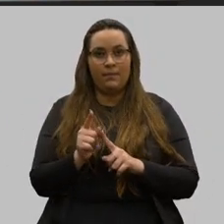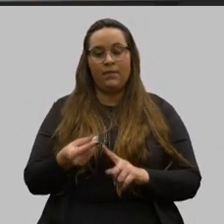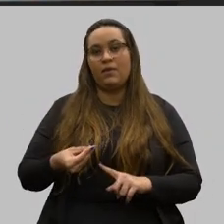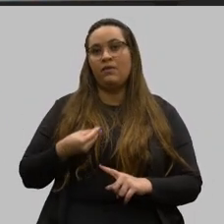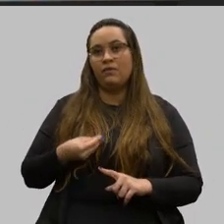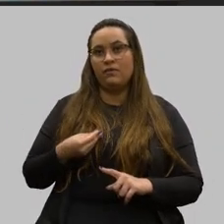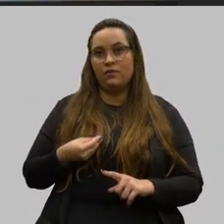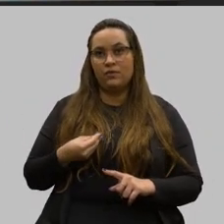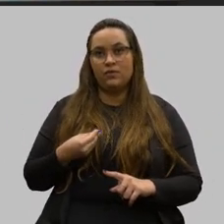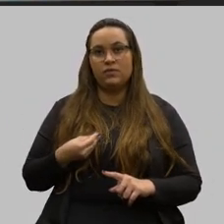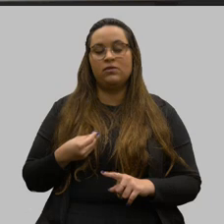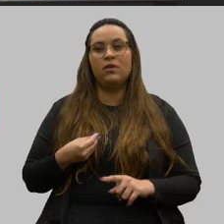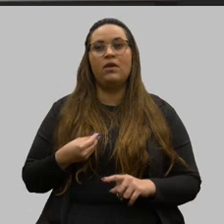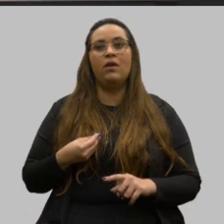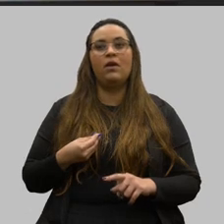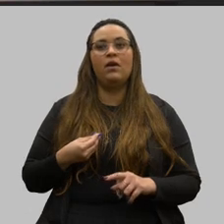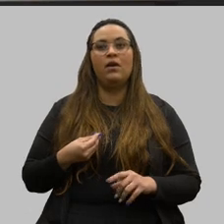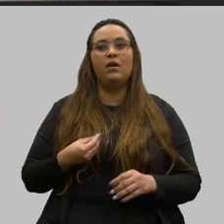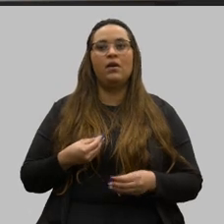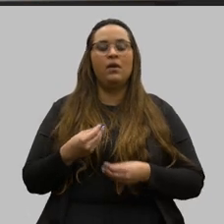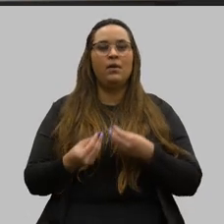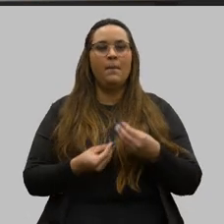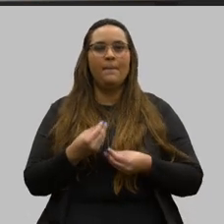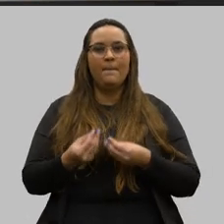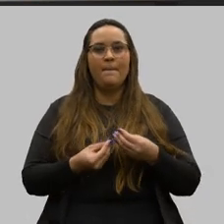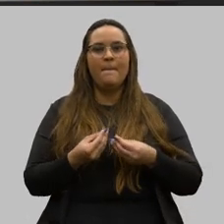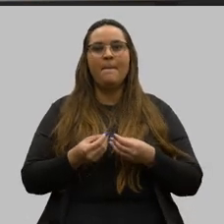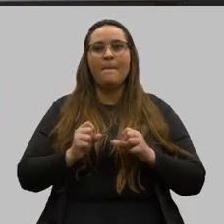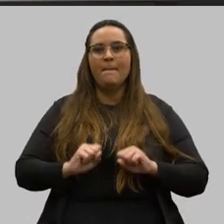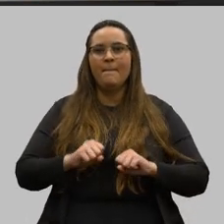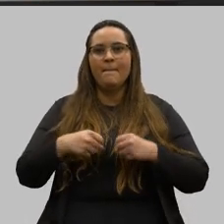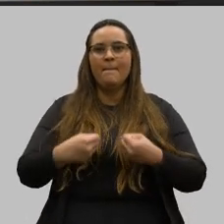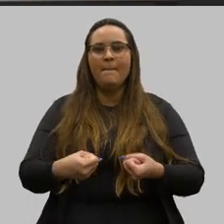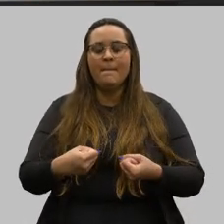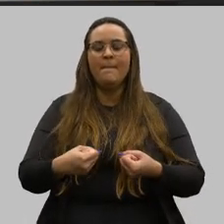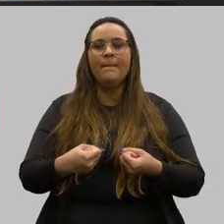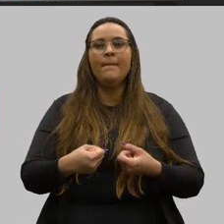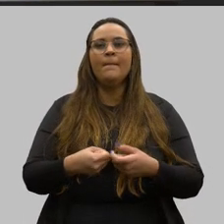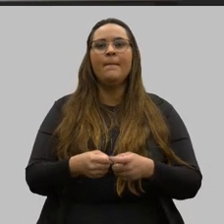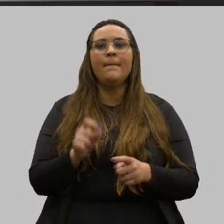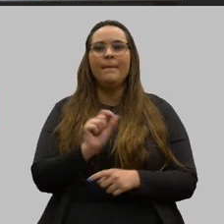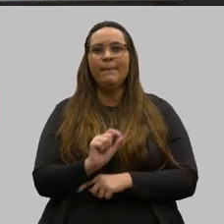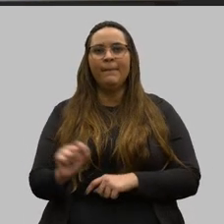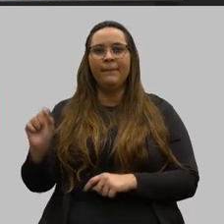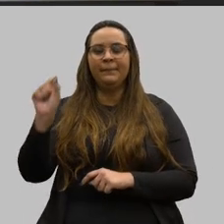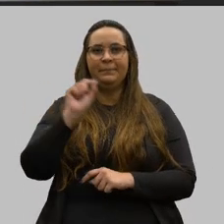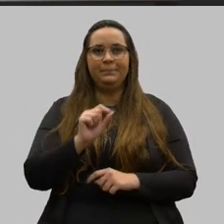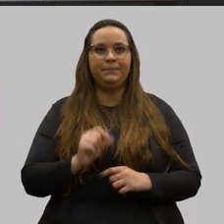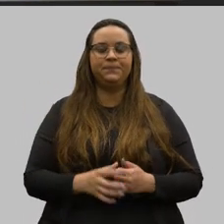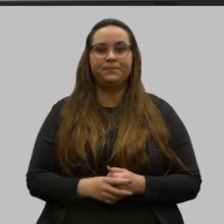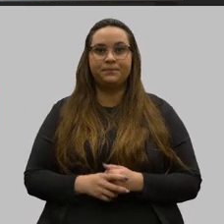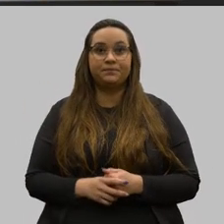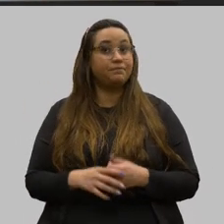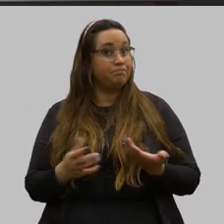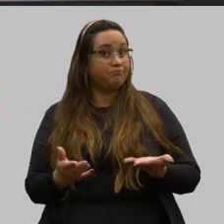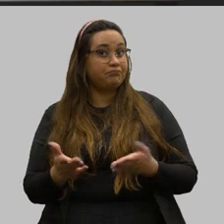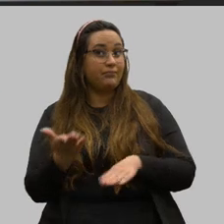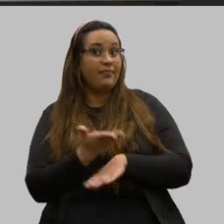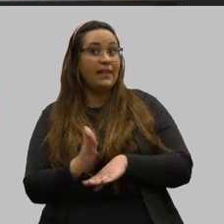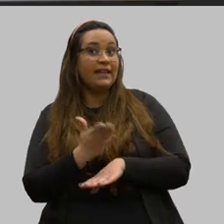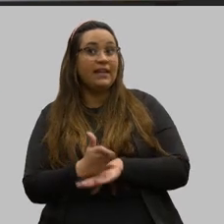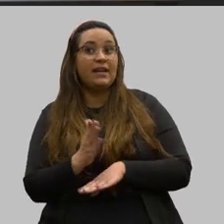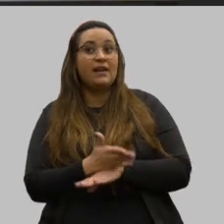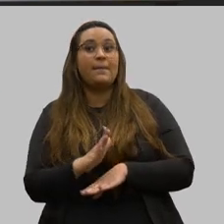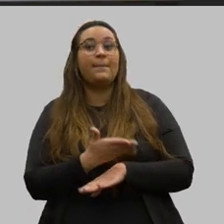se fosse e Força Tarefa nas diversas eh atuações que fazemos os treinamentos E